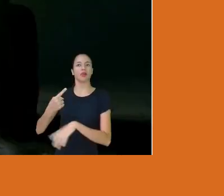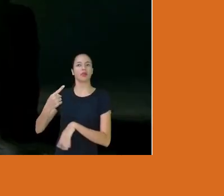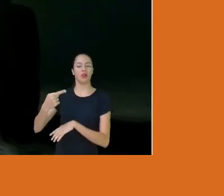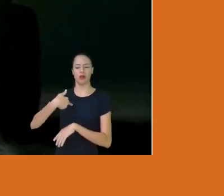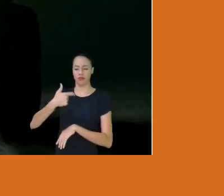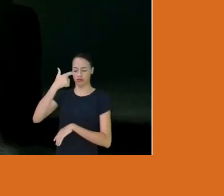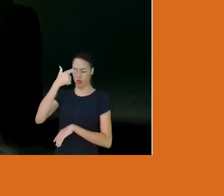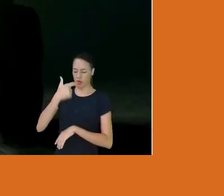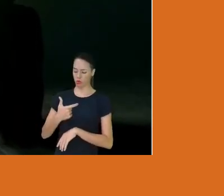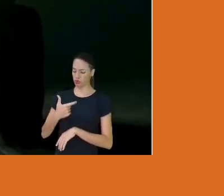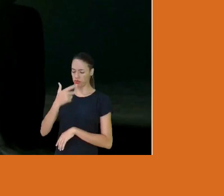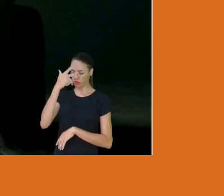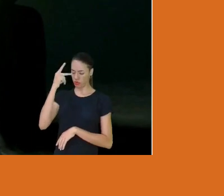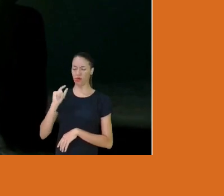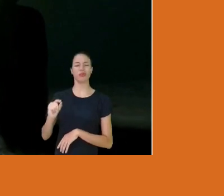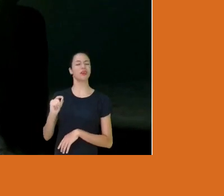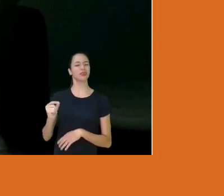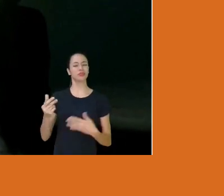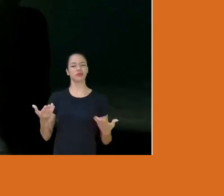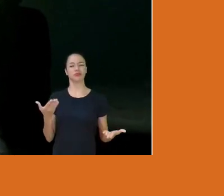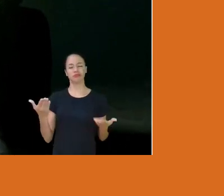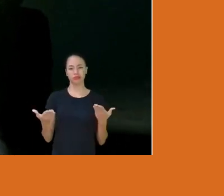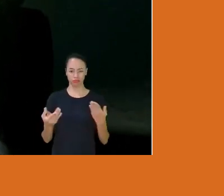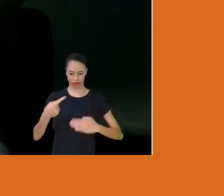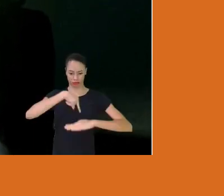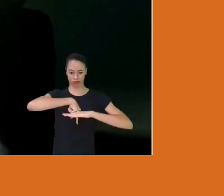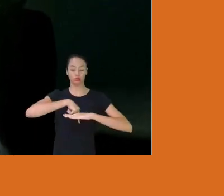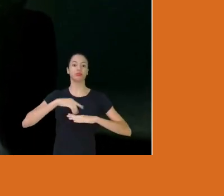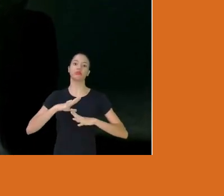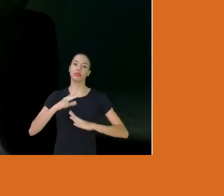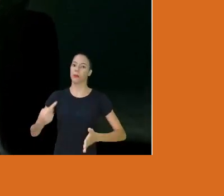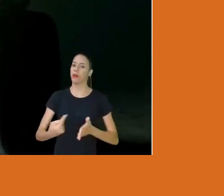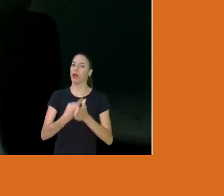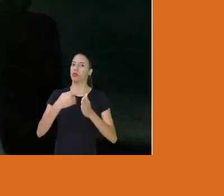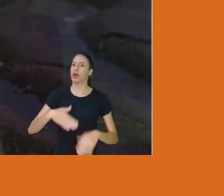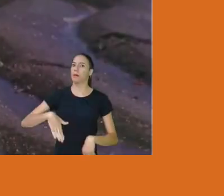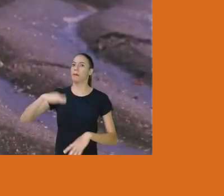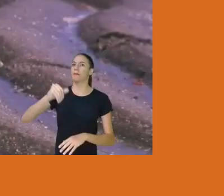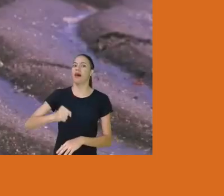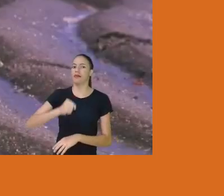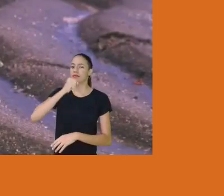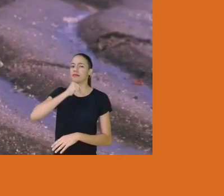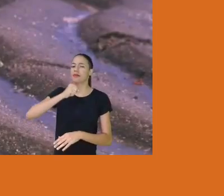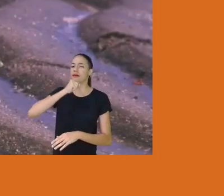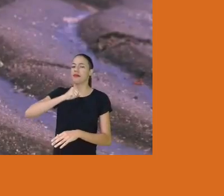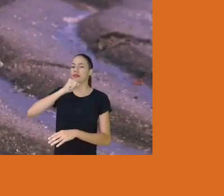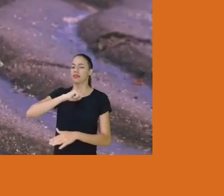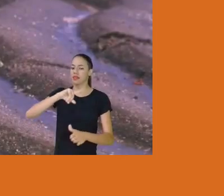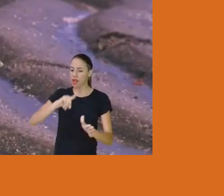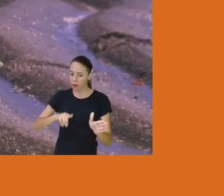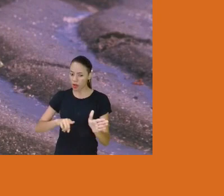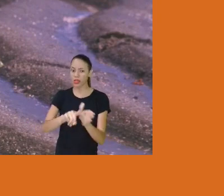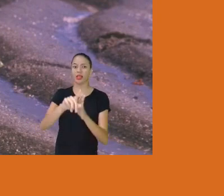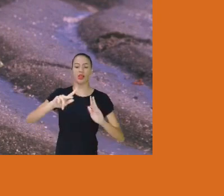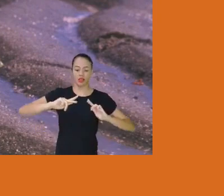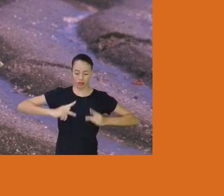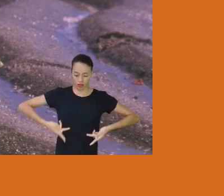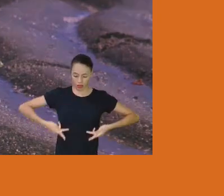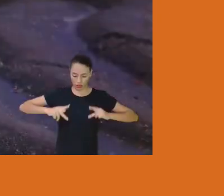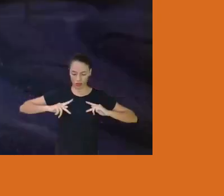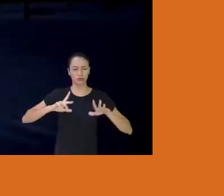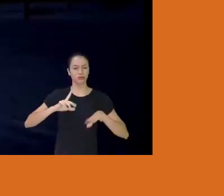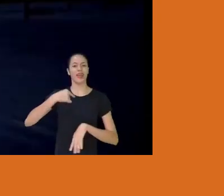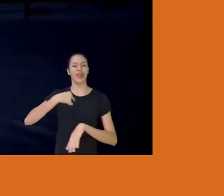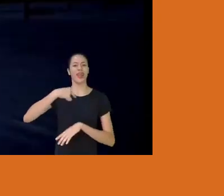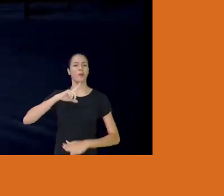sou eu? Talvez essa seja uma das perguntas mais antigas já feitas pela humanidade. O que eu vim